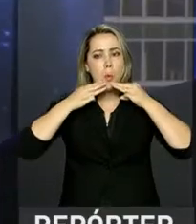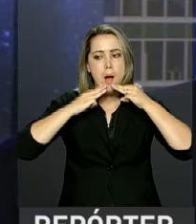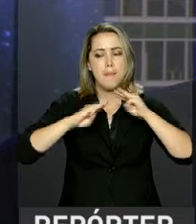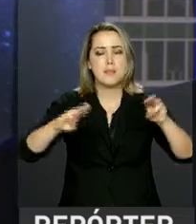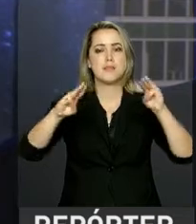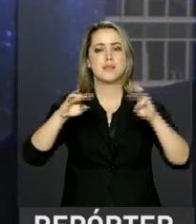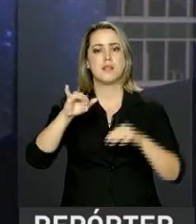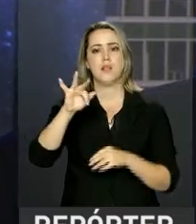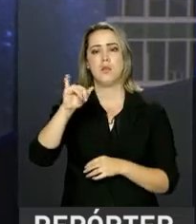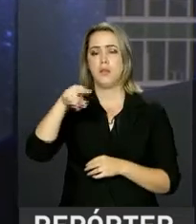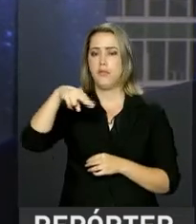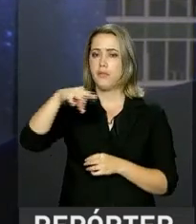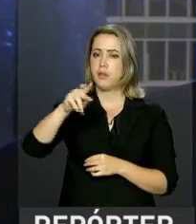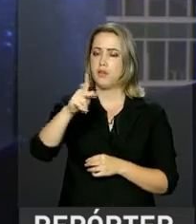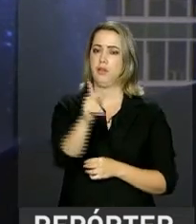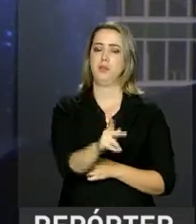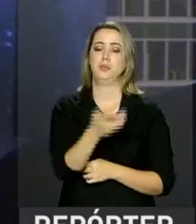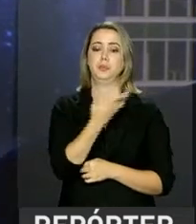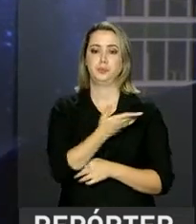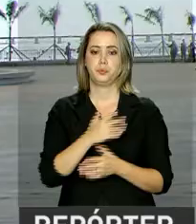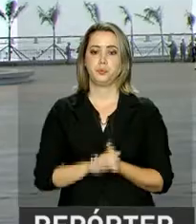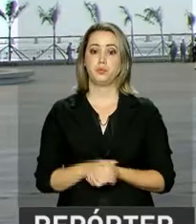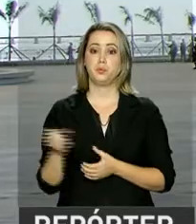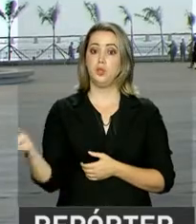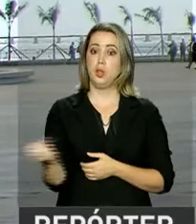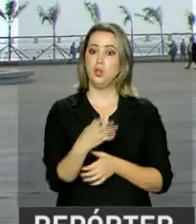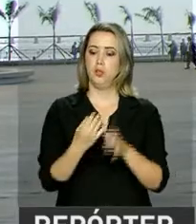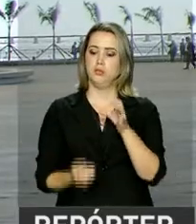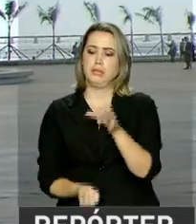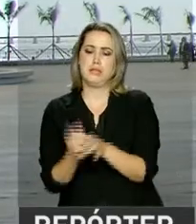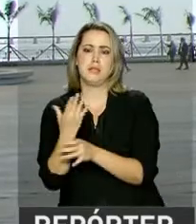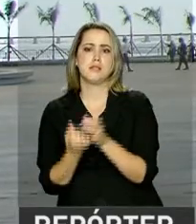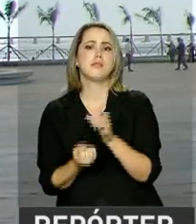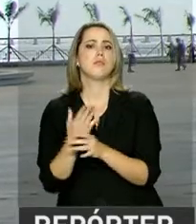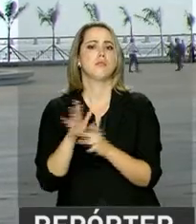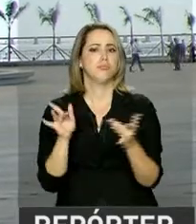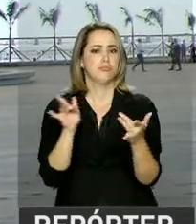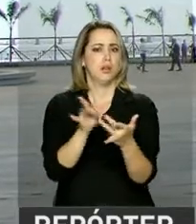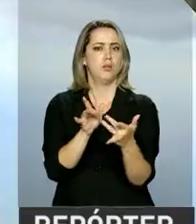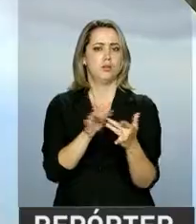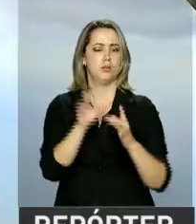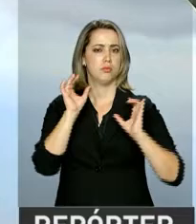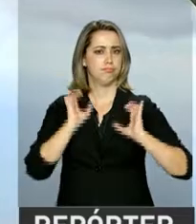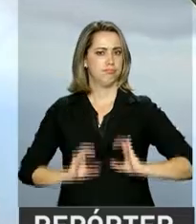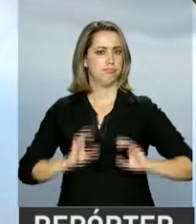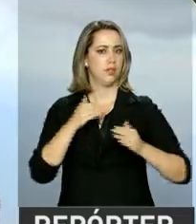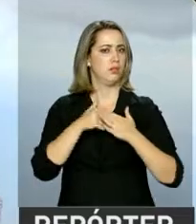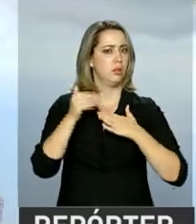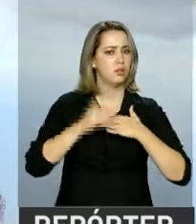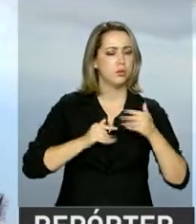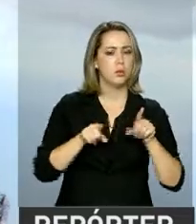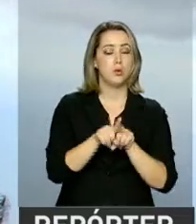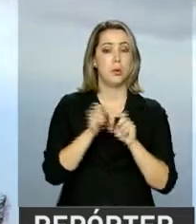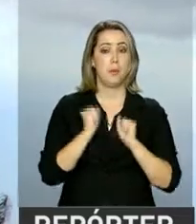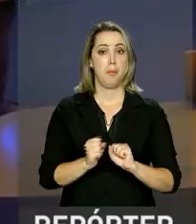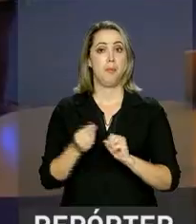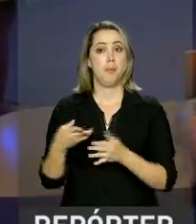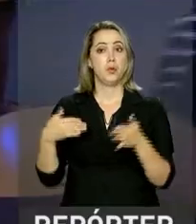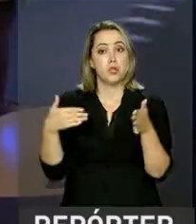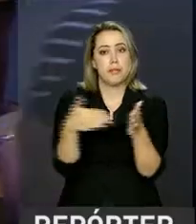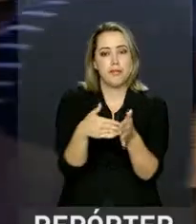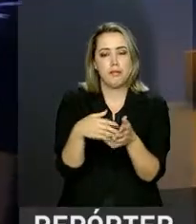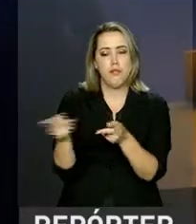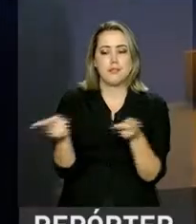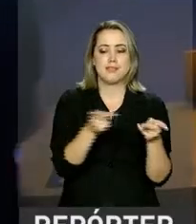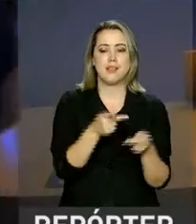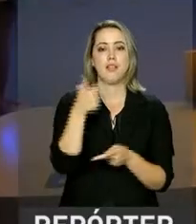ela está ao alcance da população de uma maneira geral. A exposição estará aberta no Museu do Amanhã até o dia 22 de outubro. E quem